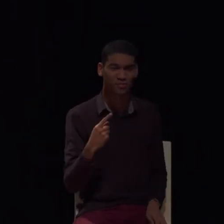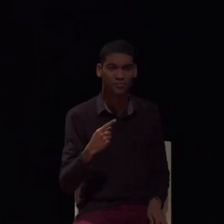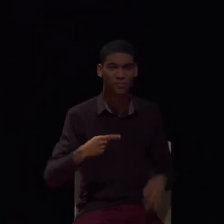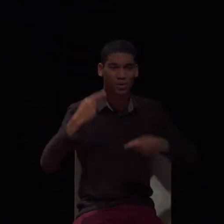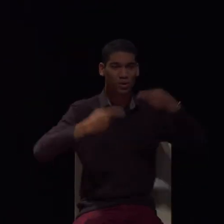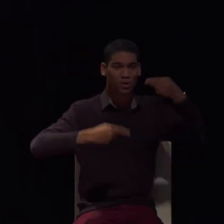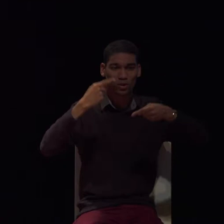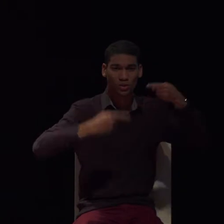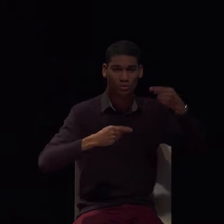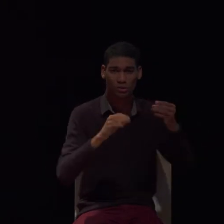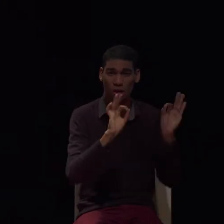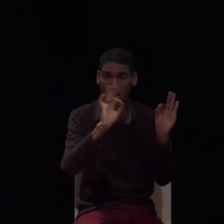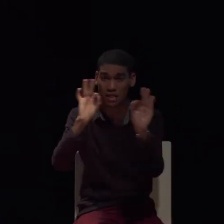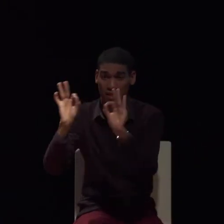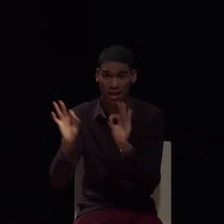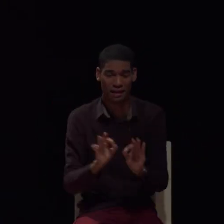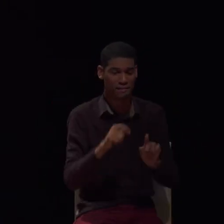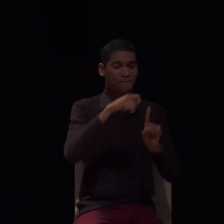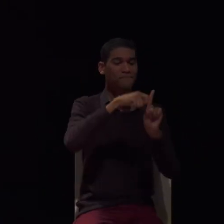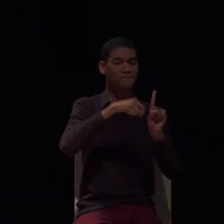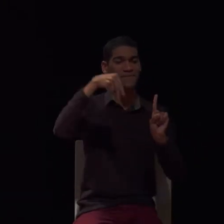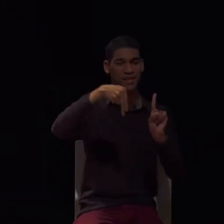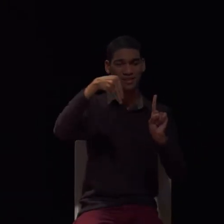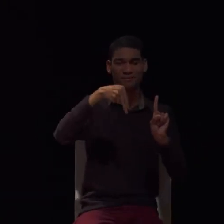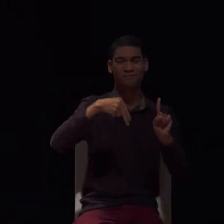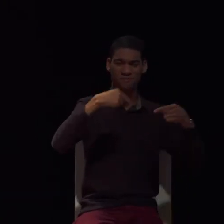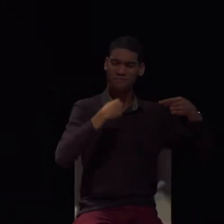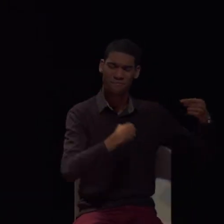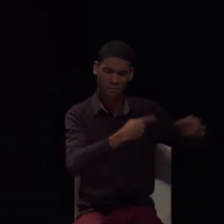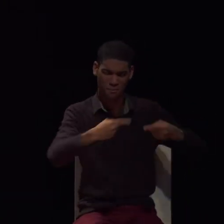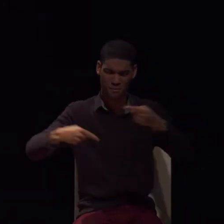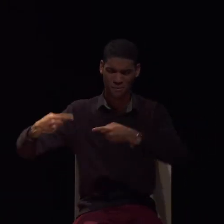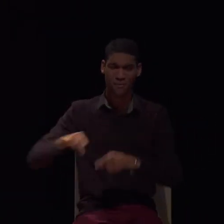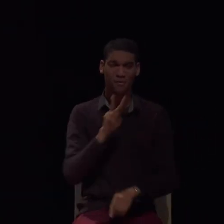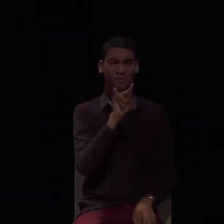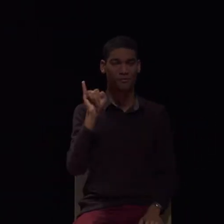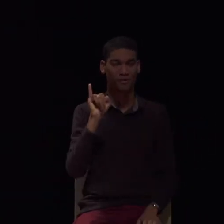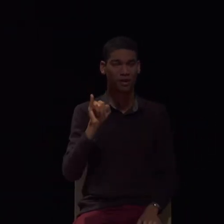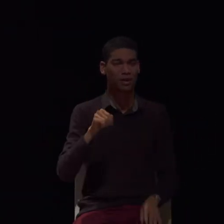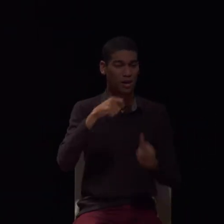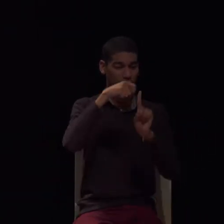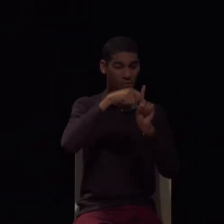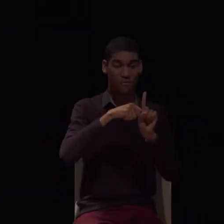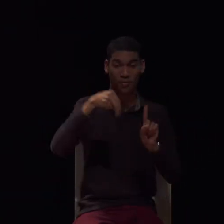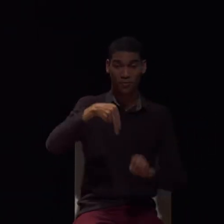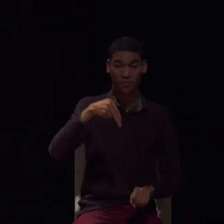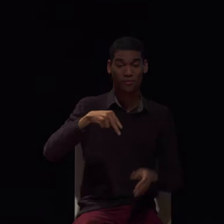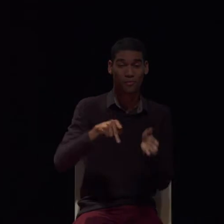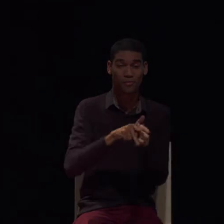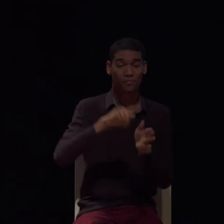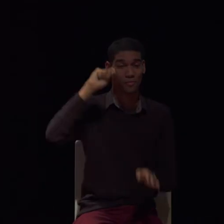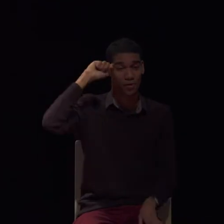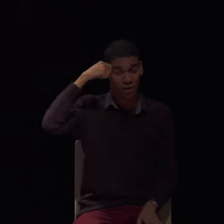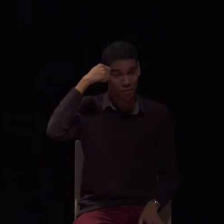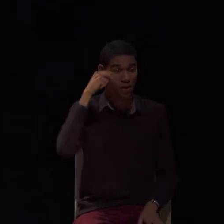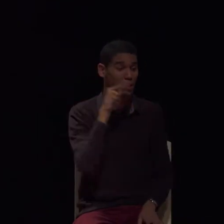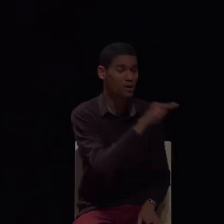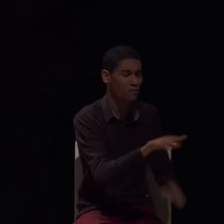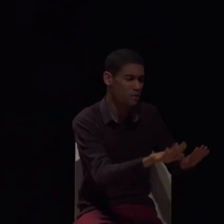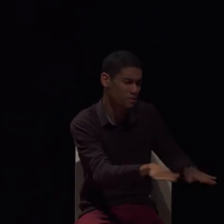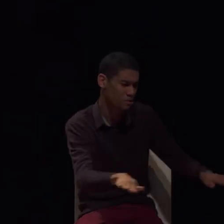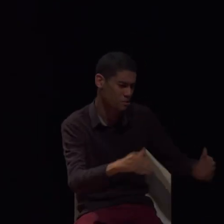vai discutir novembro e tem o novembro negro a gente vai ver todas as criancinhas jogando capoeira